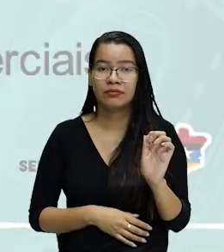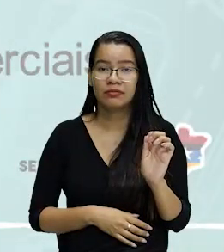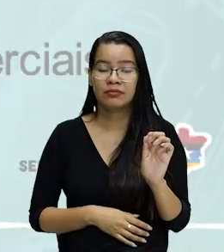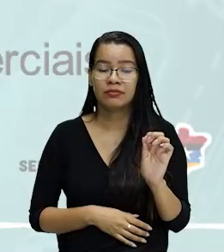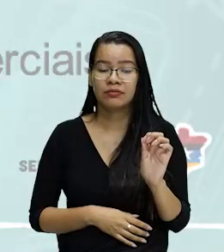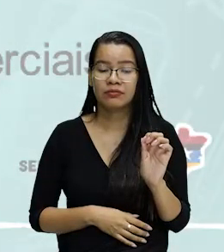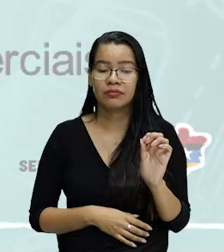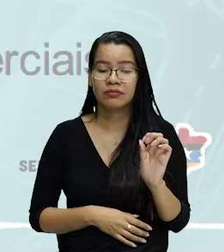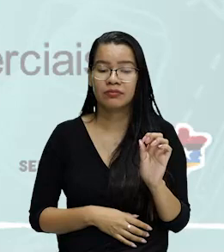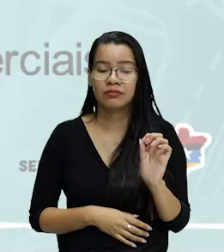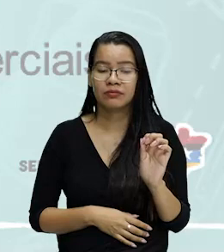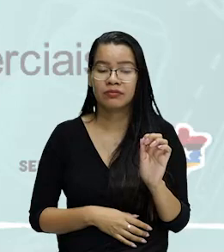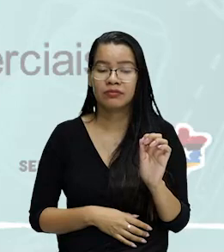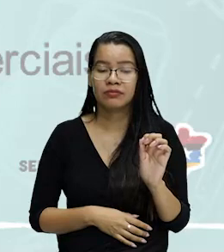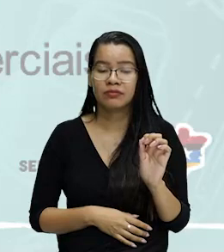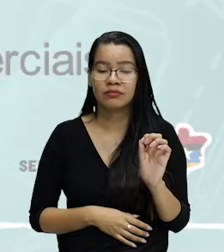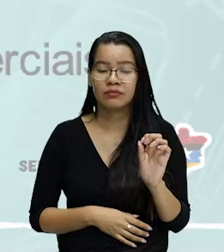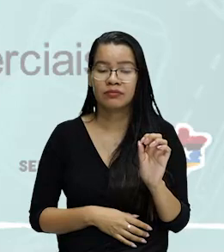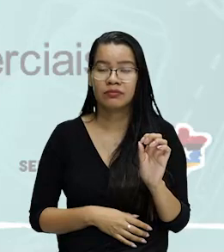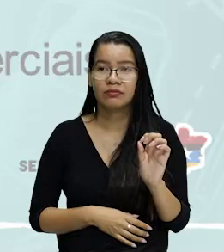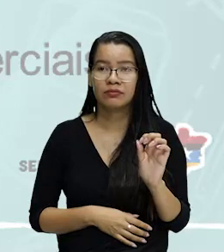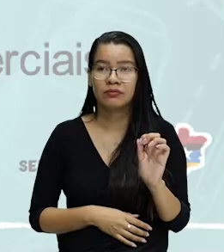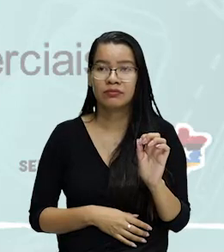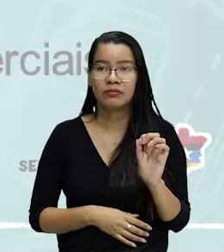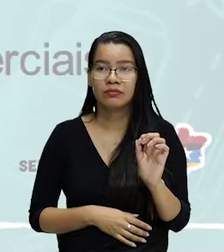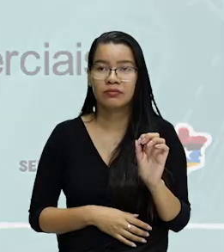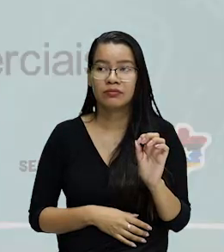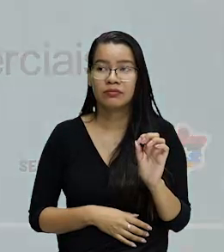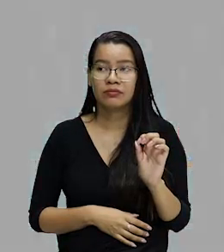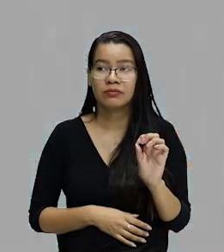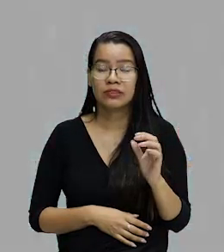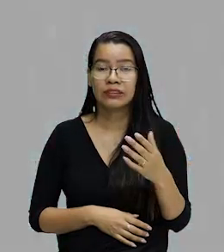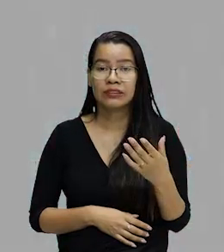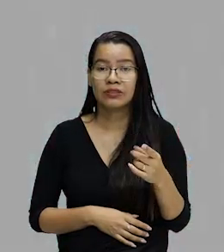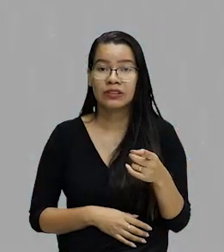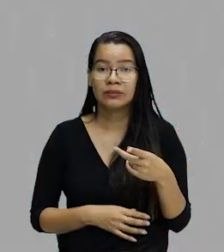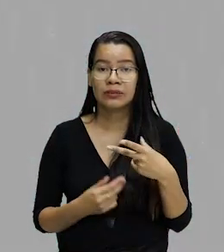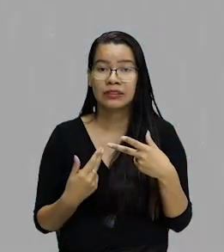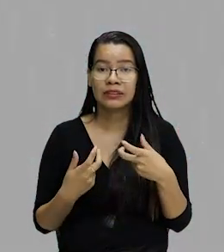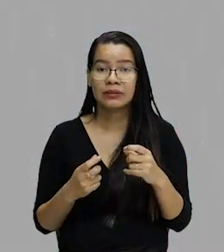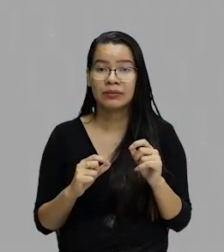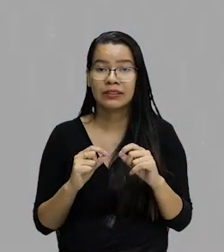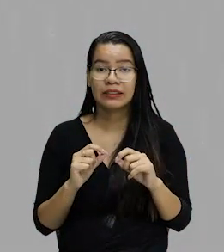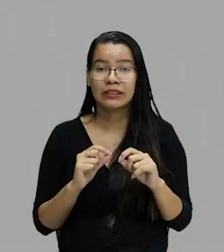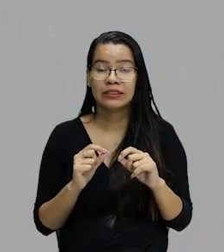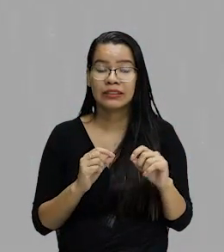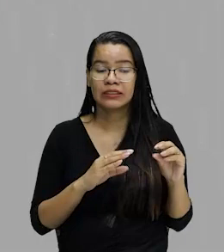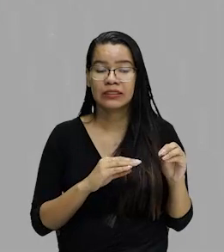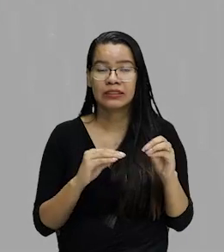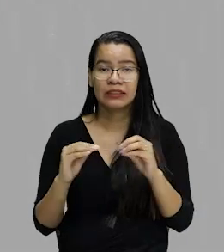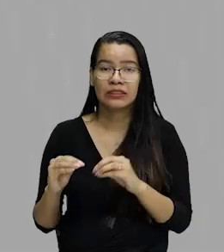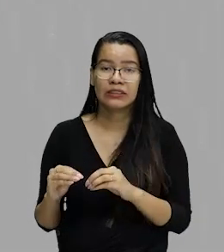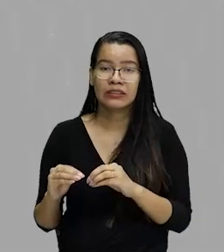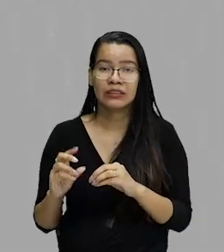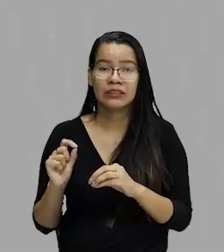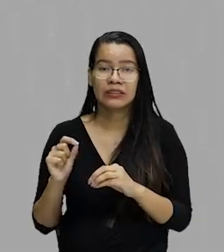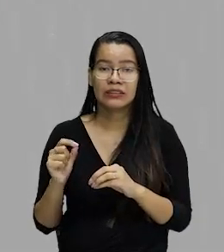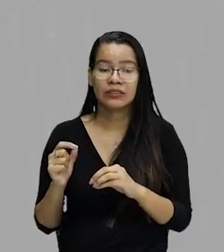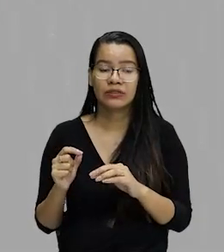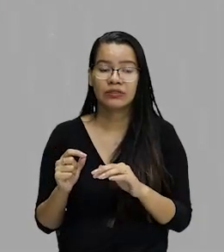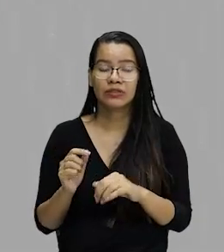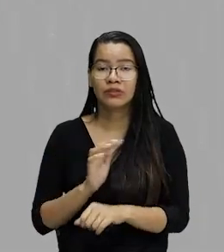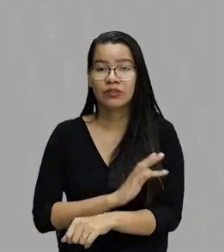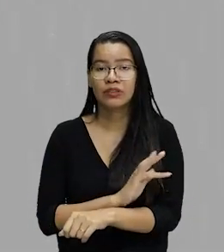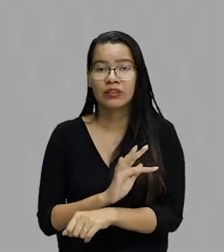Desenvolvimento da vida urbana através de atividades comerciais. Então, você percebe que essa transição, que ela é colocada do feudalismo